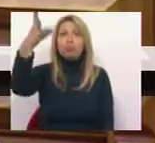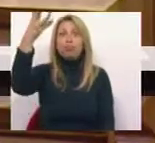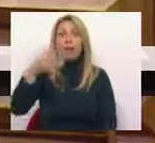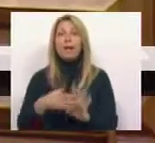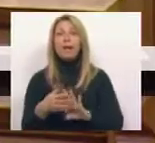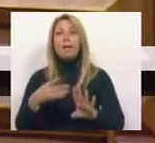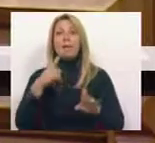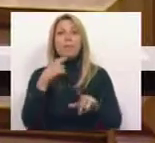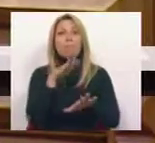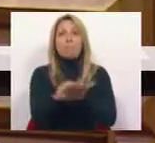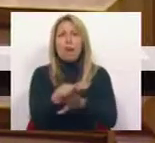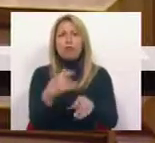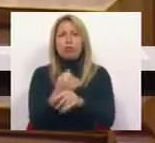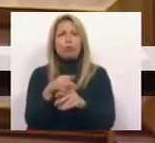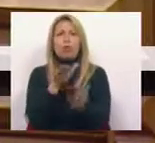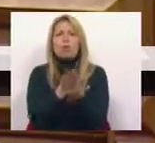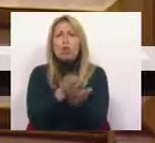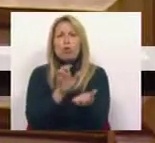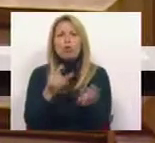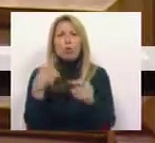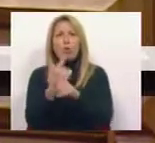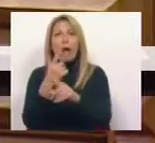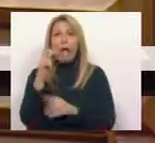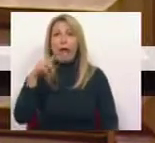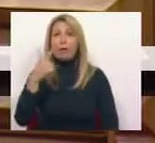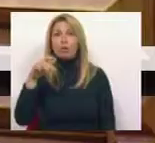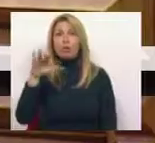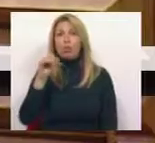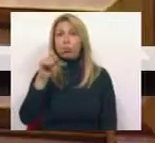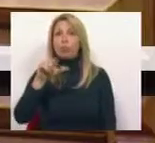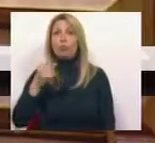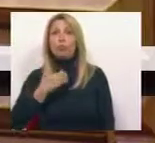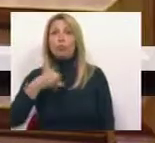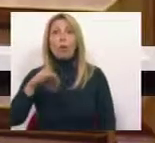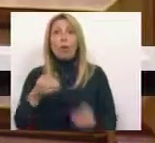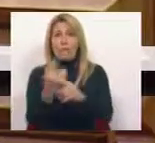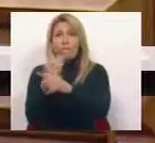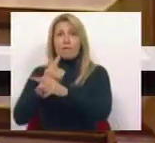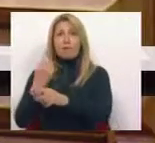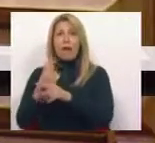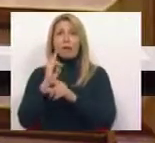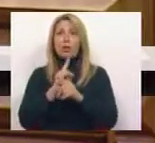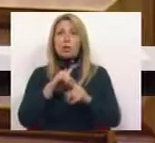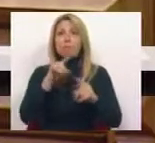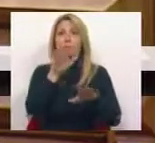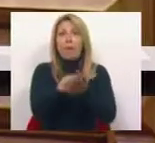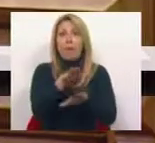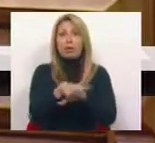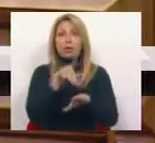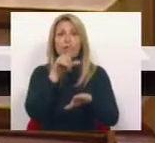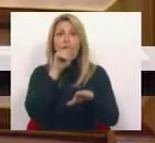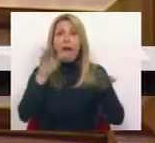invertebrados bentónicos, incluindo moluscos e artrópodes, e também muitas espécies de peixes e aves, entre outras